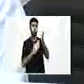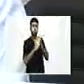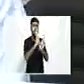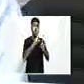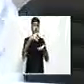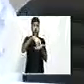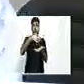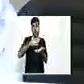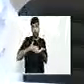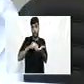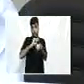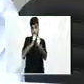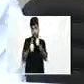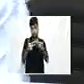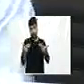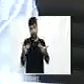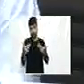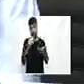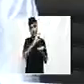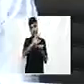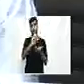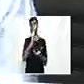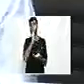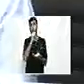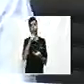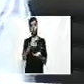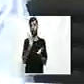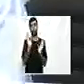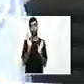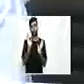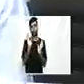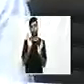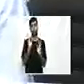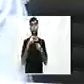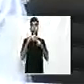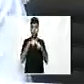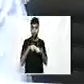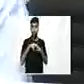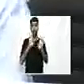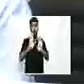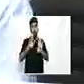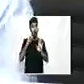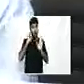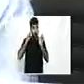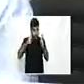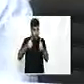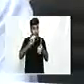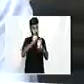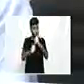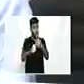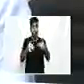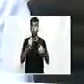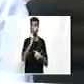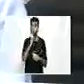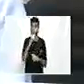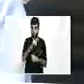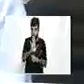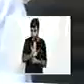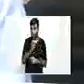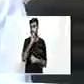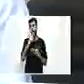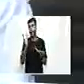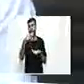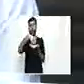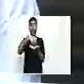entidade esportiva ainda não recebeu a sua verba então não estamos tratando de esporte a minha